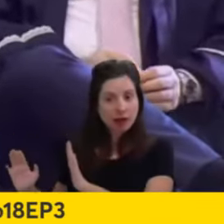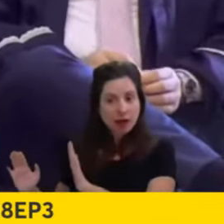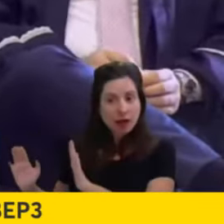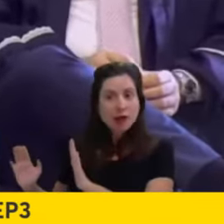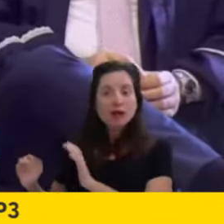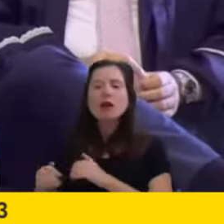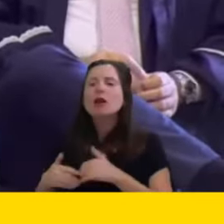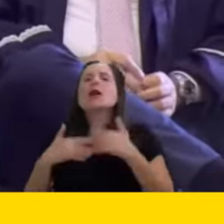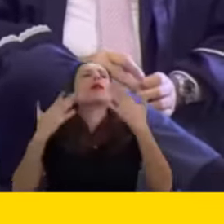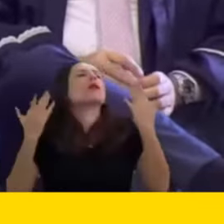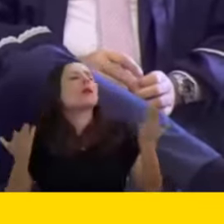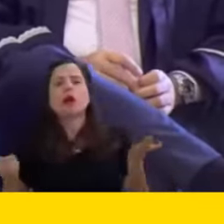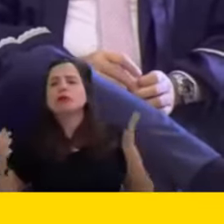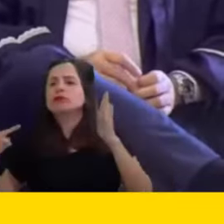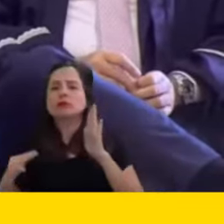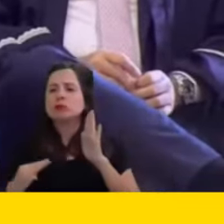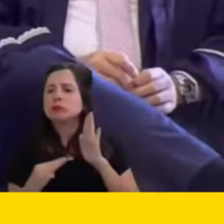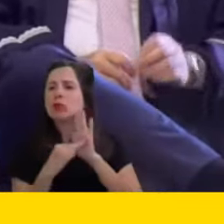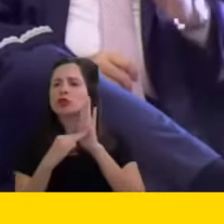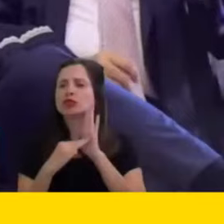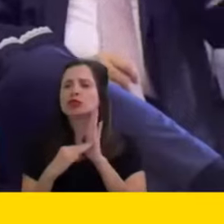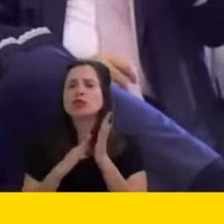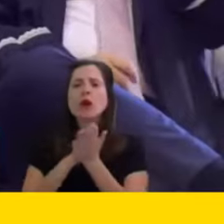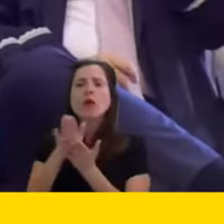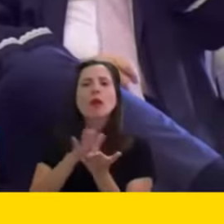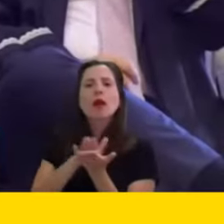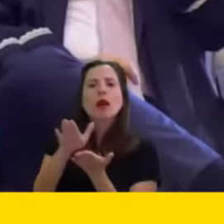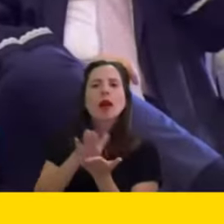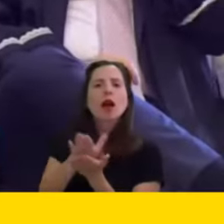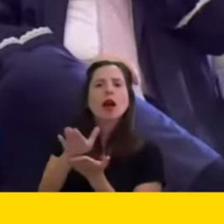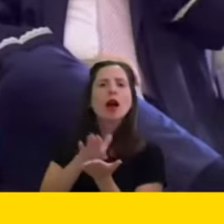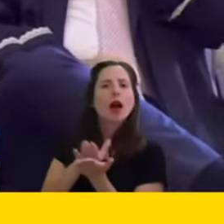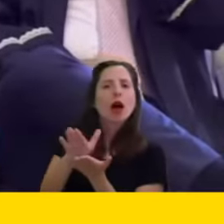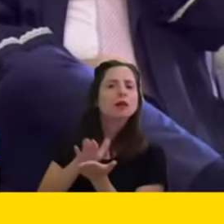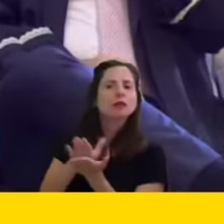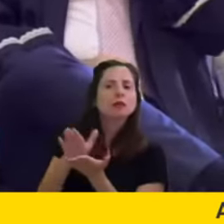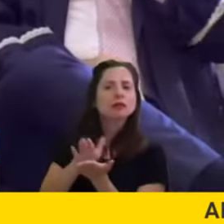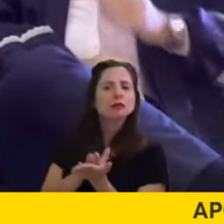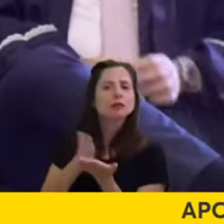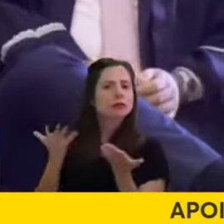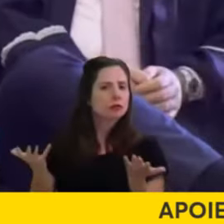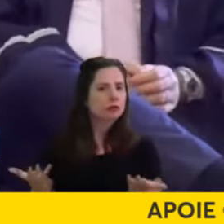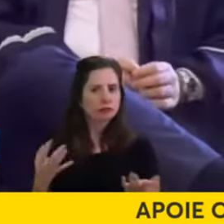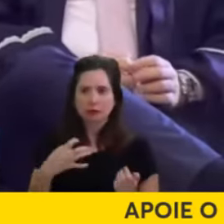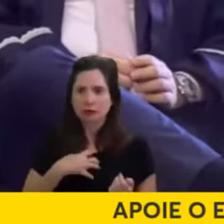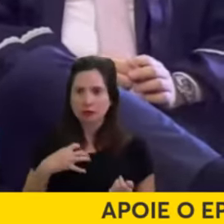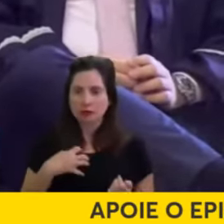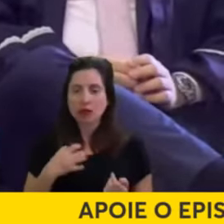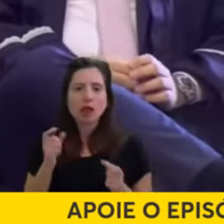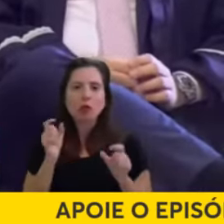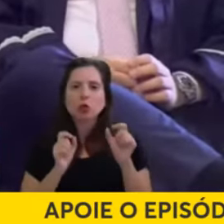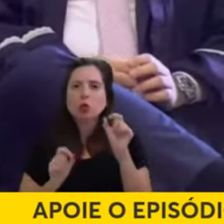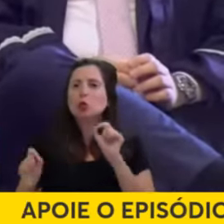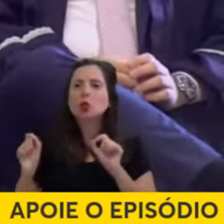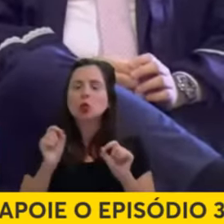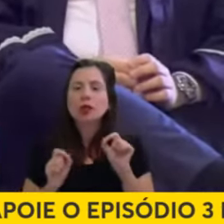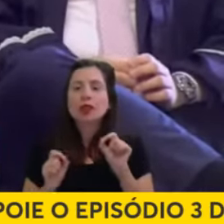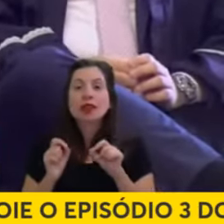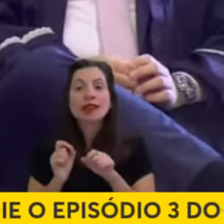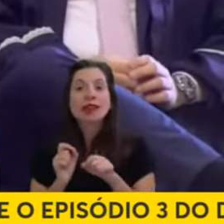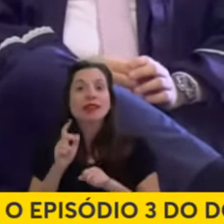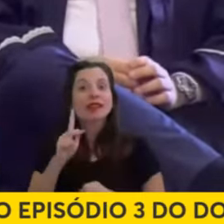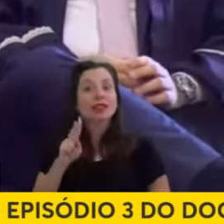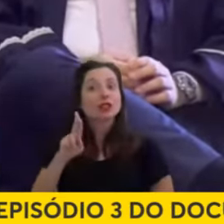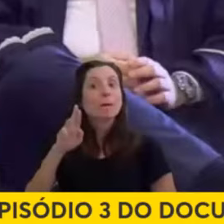foi o motivo que levou então aos gastos eh eh feitos a esse sentido é justamente num aparato de pré-campanha que todos os